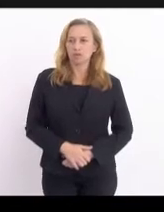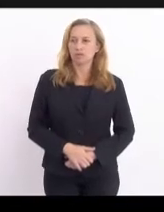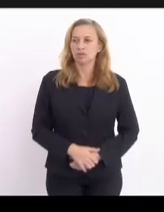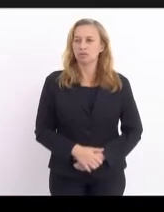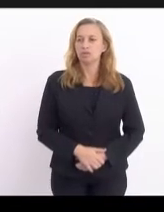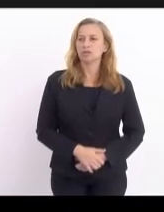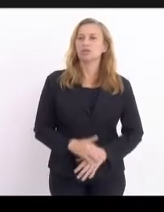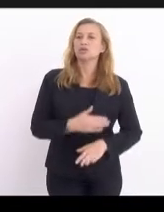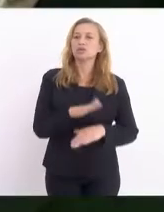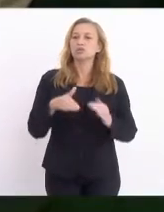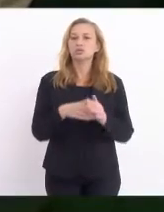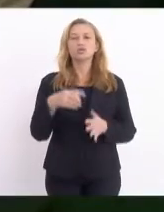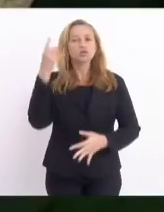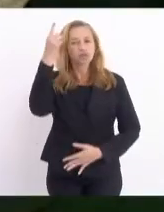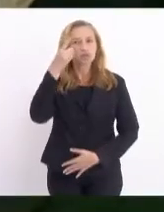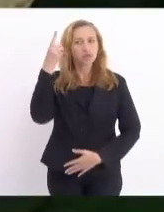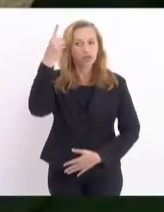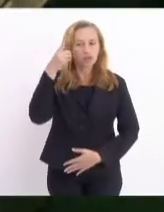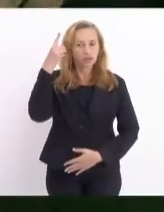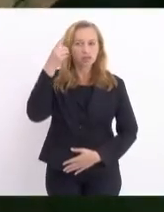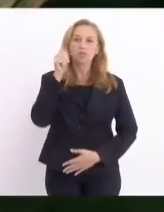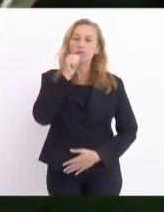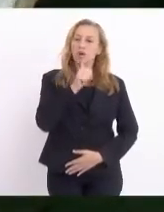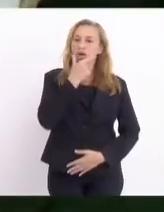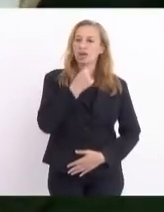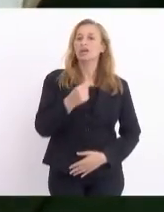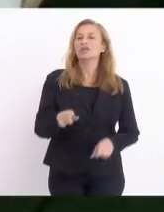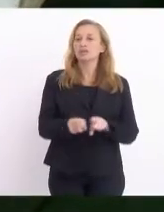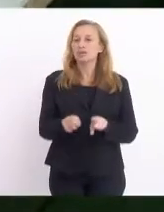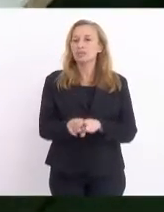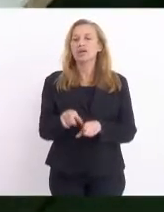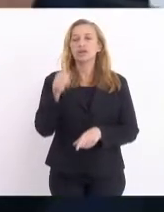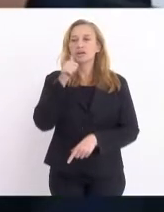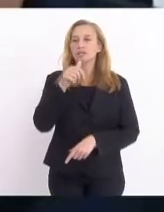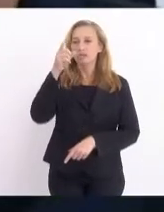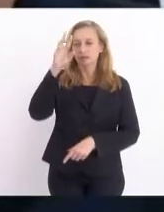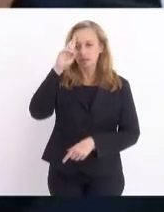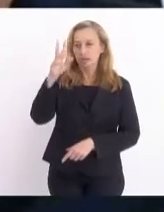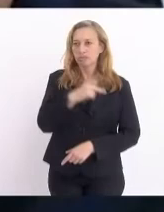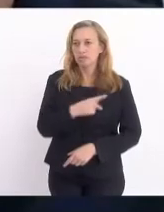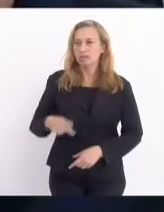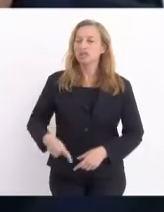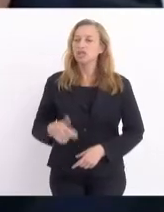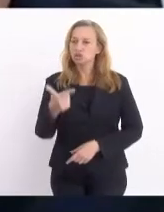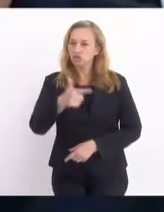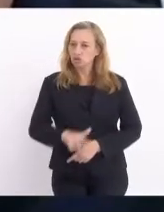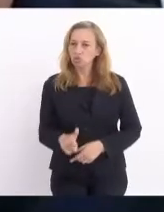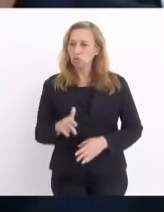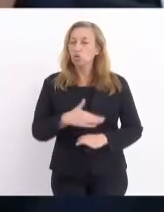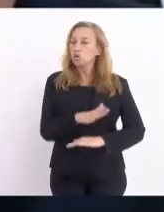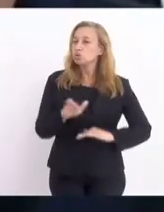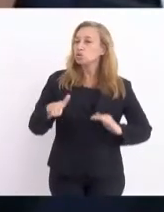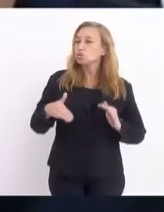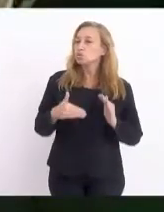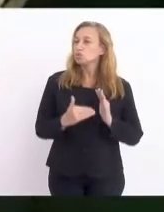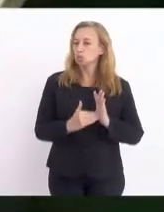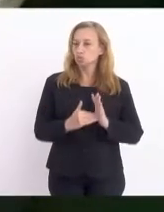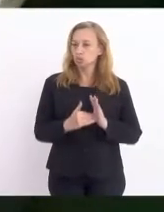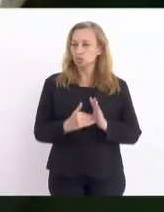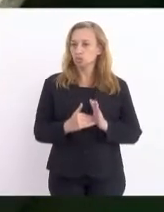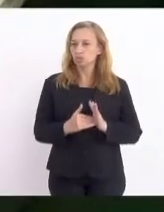Senhora e senhores deputados, senhora presidente, sexta vez, tem total